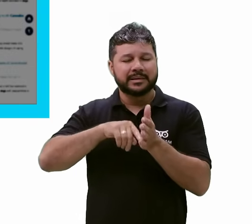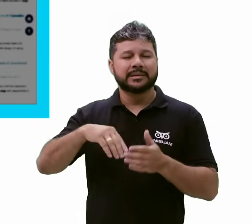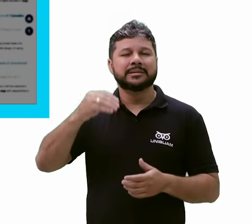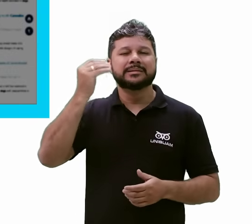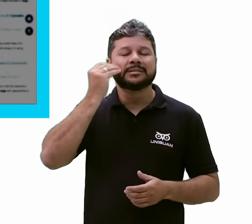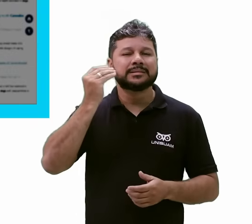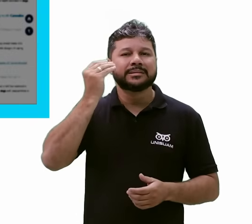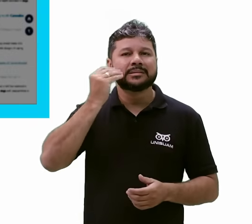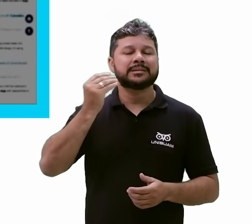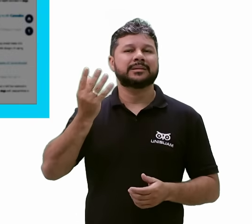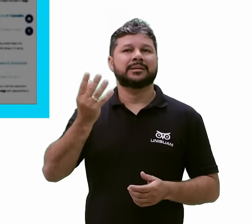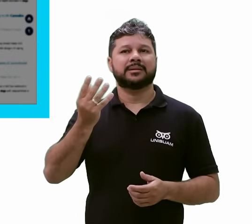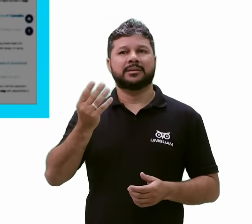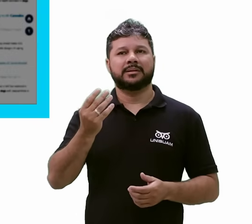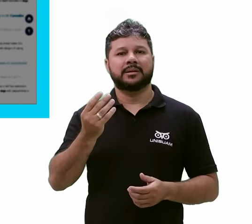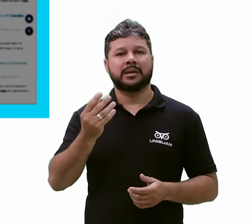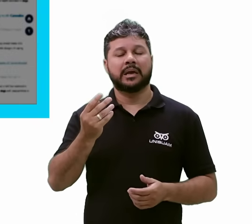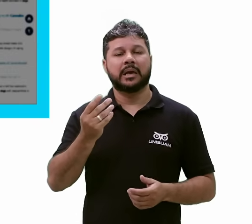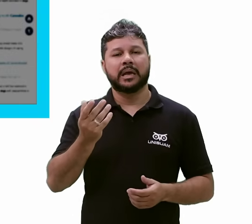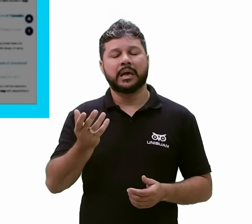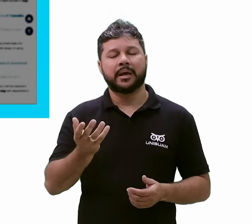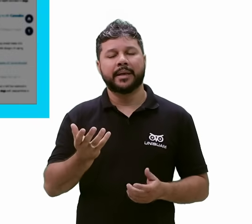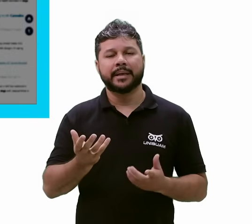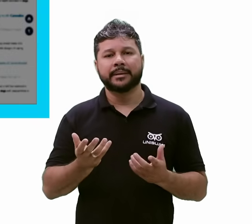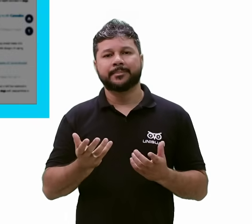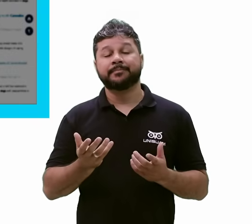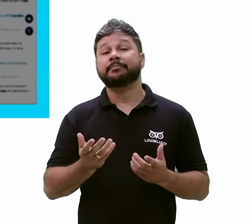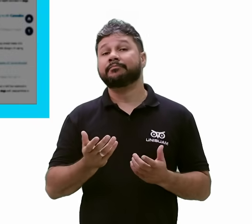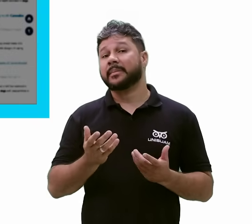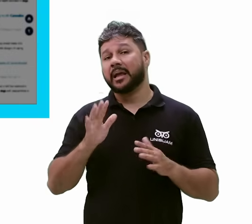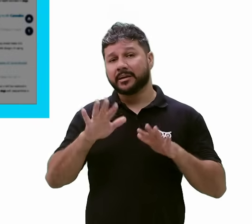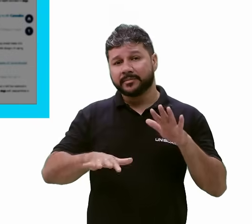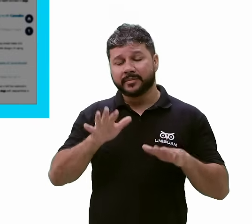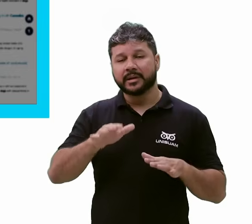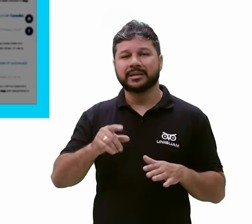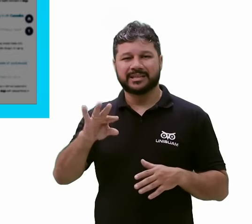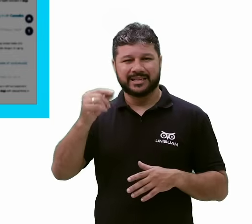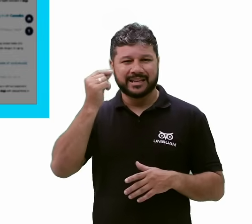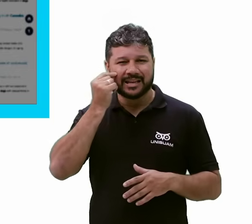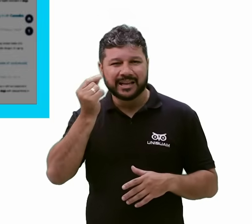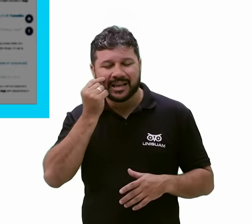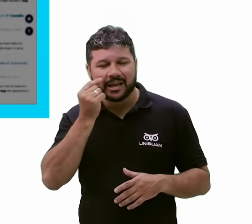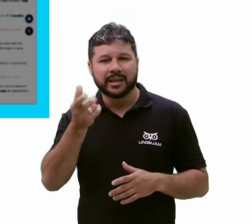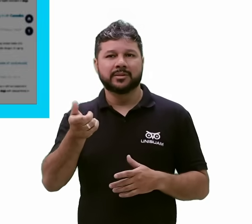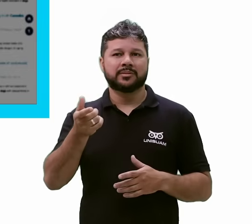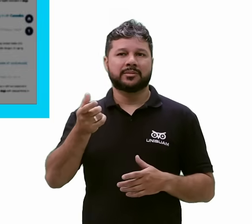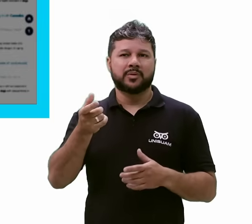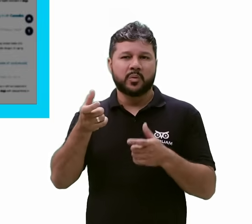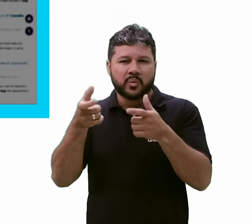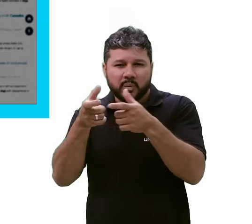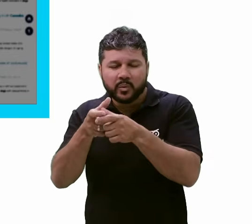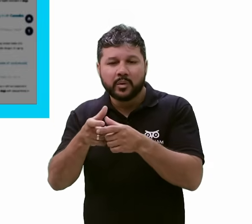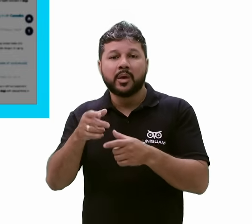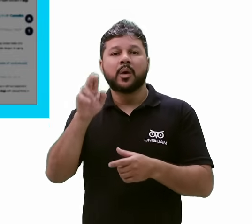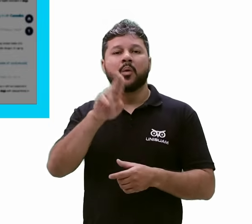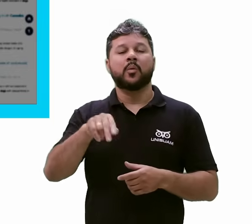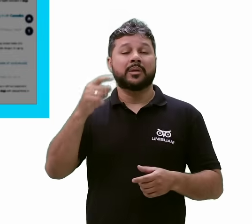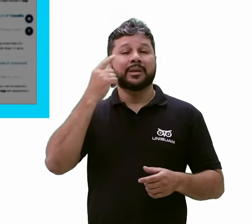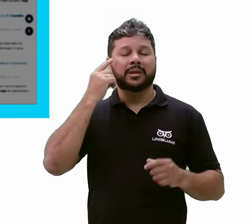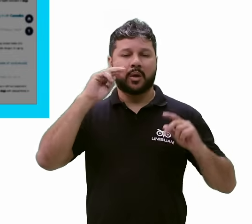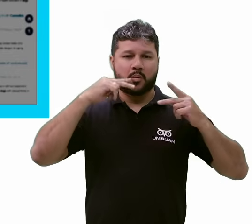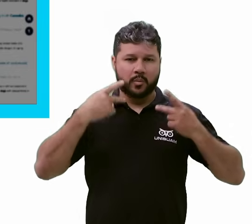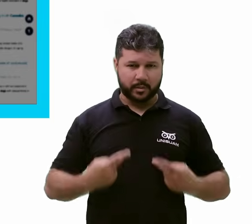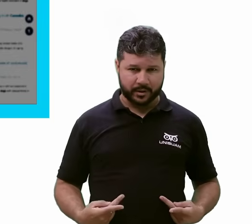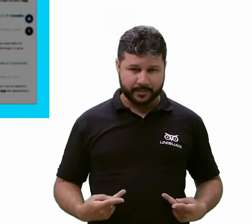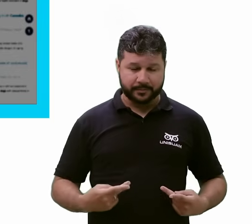experimentais, elas são pesquisas que, geralmente, quando é com ratos e camundongos, elas estão voltadas para o uso em